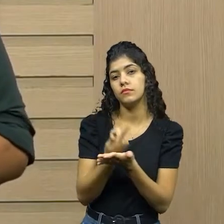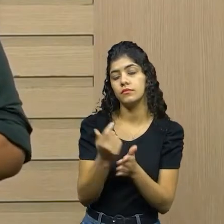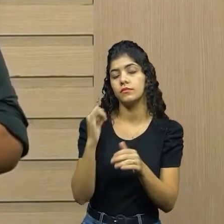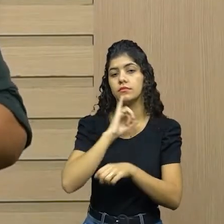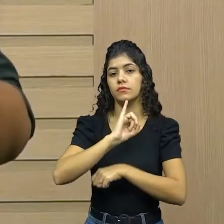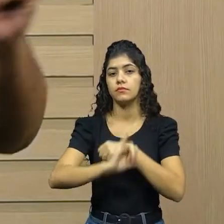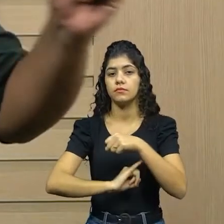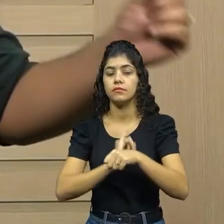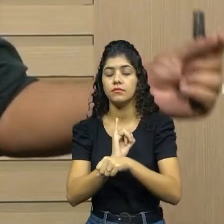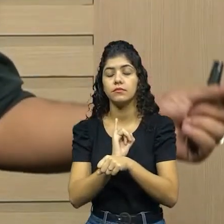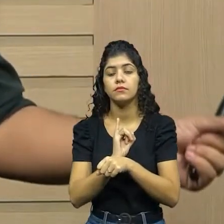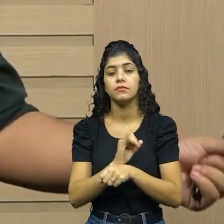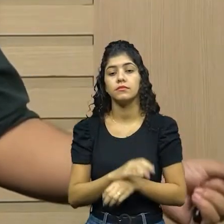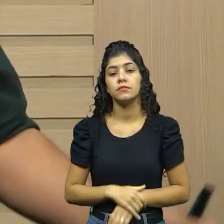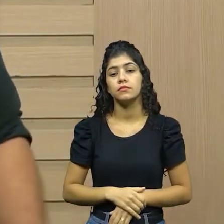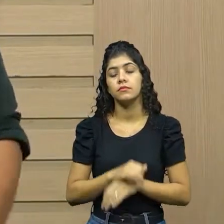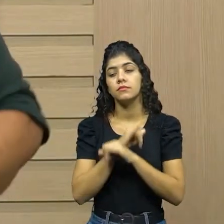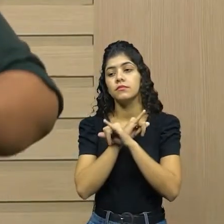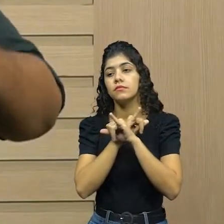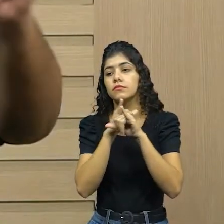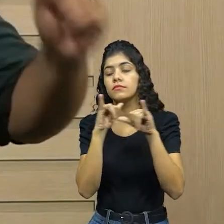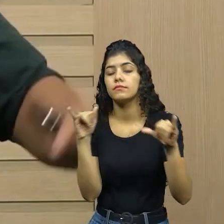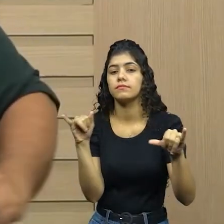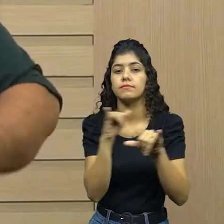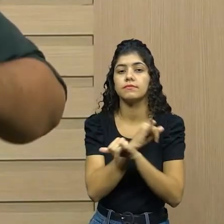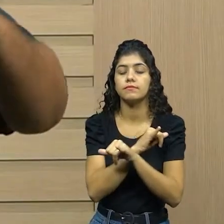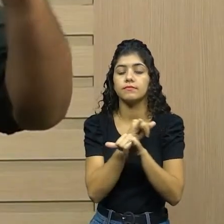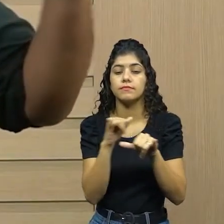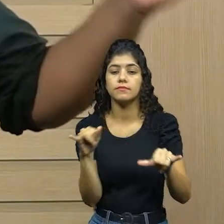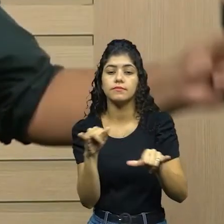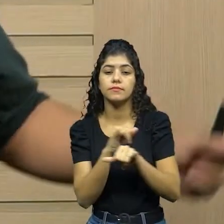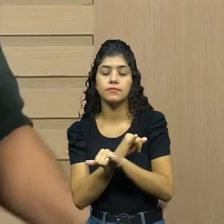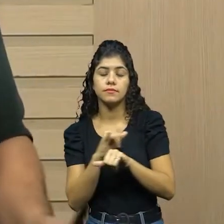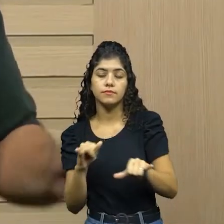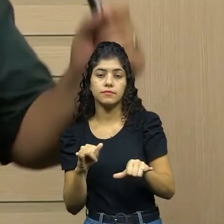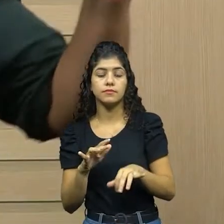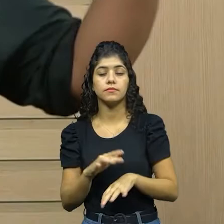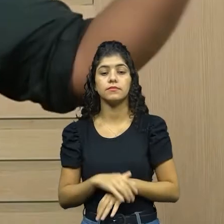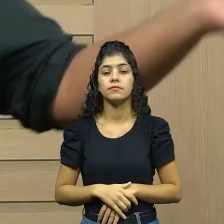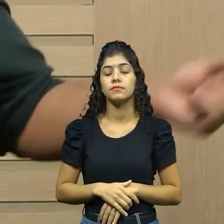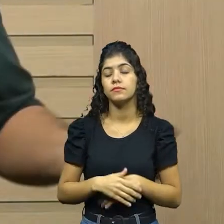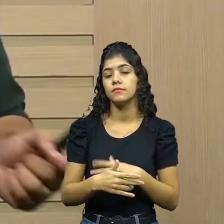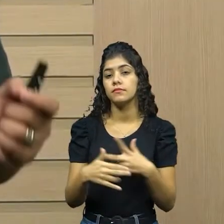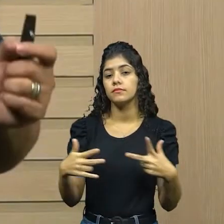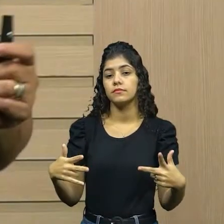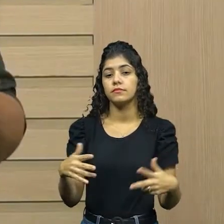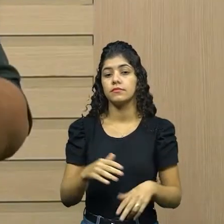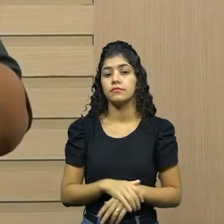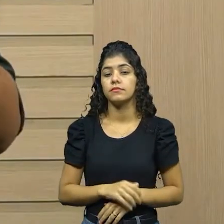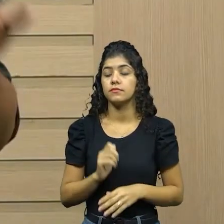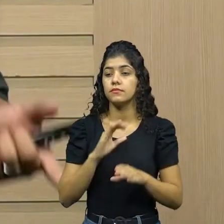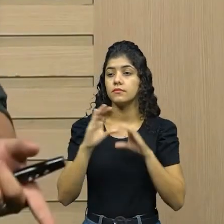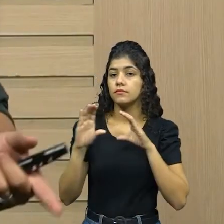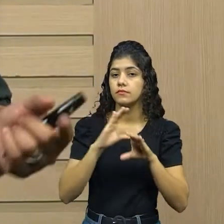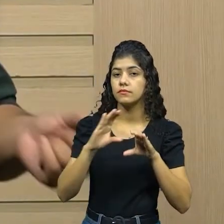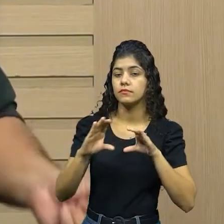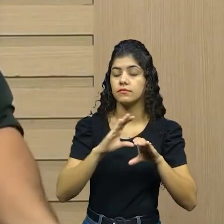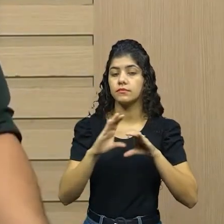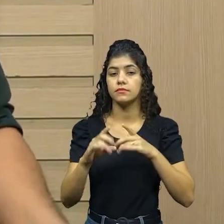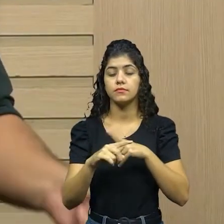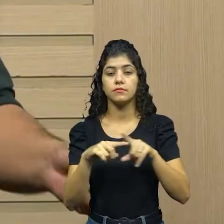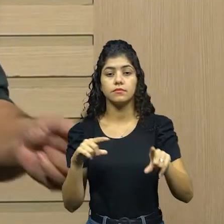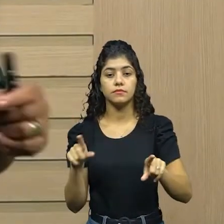marketing digital, anunciam por alguma forma, anunciam dentro de uma plataforma e assim vai, é a maneira de